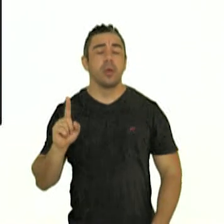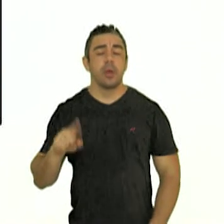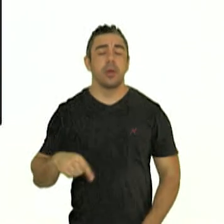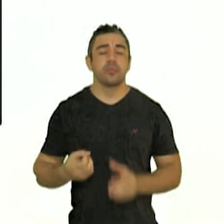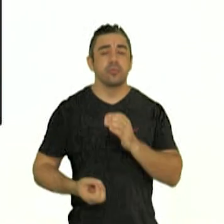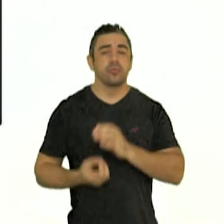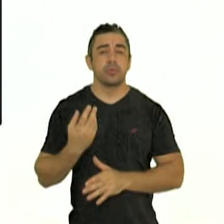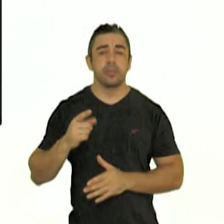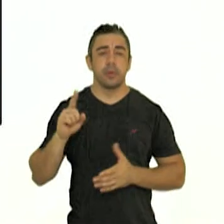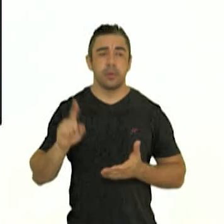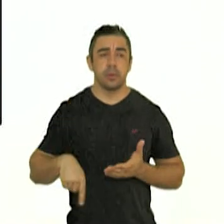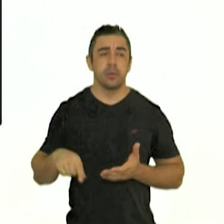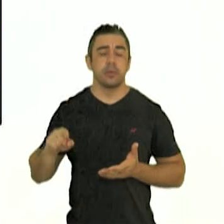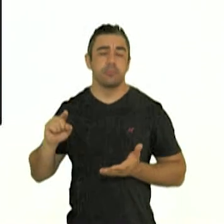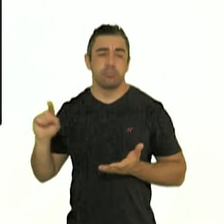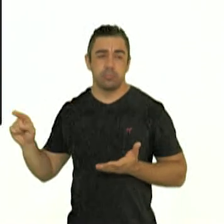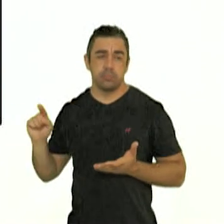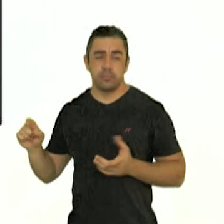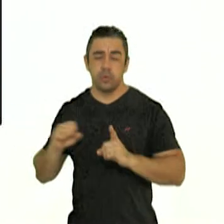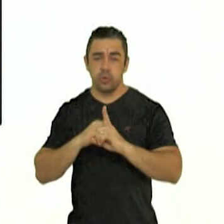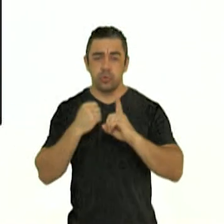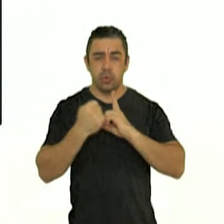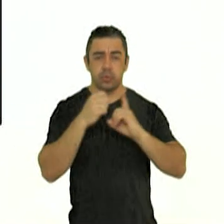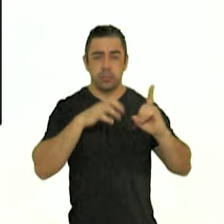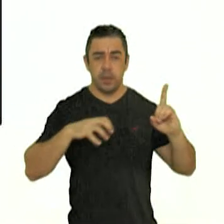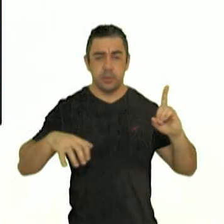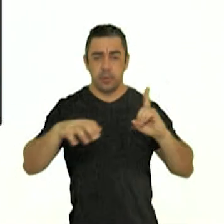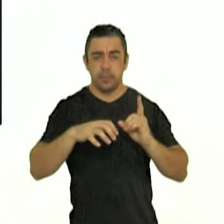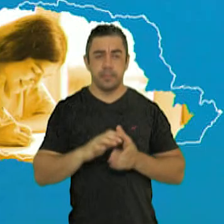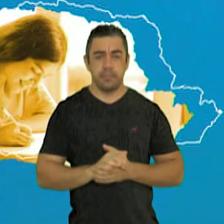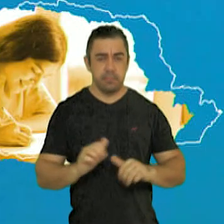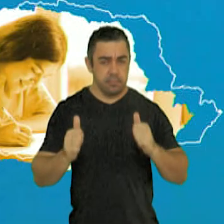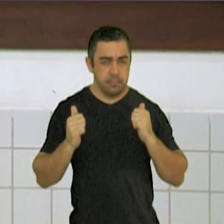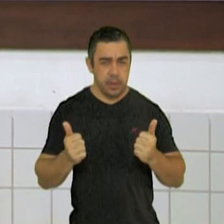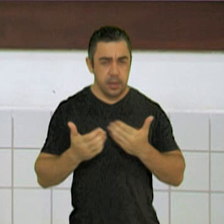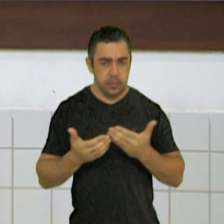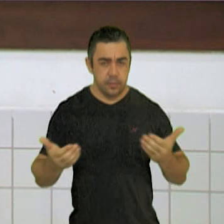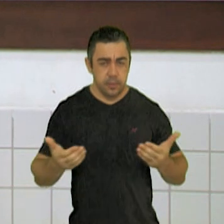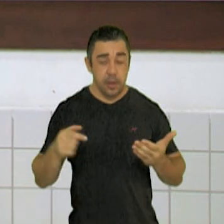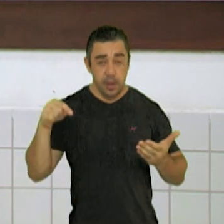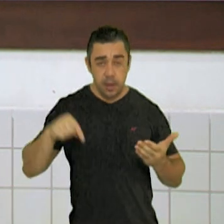formação, né, da formação socioespacial. Beleza,